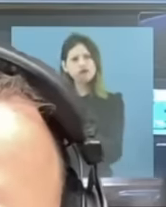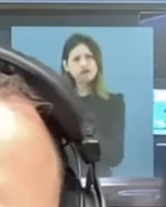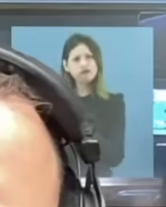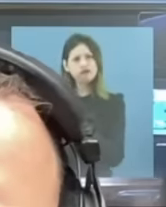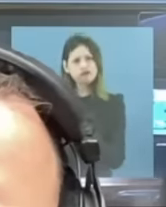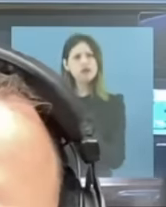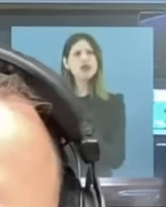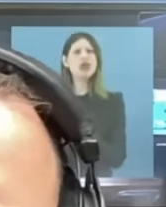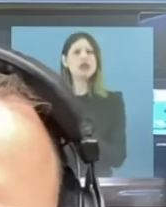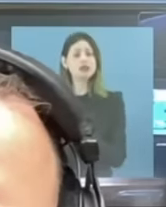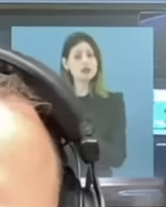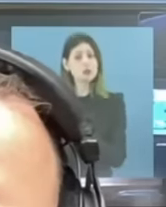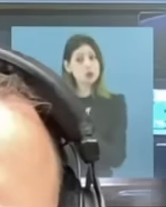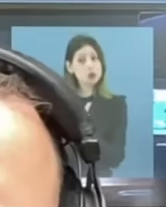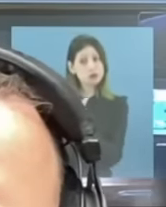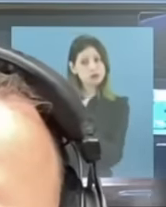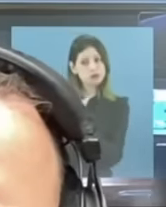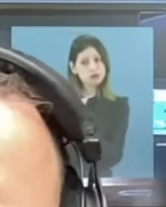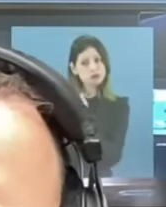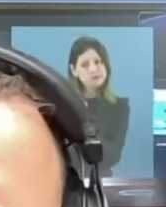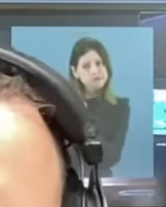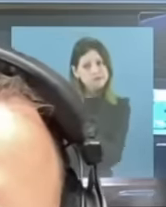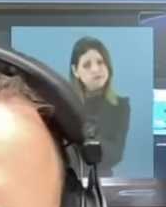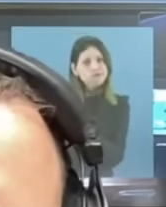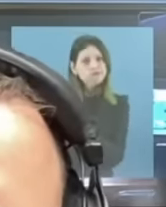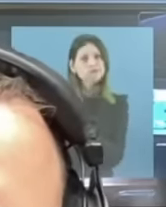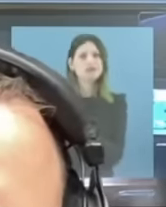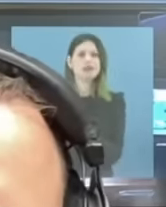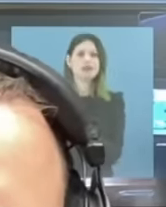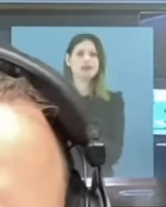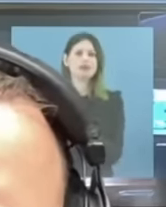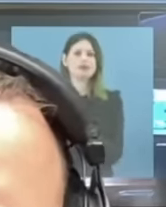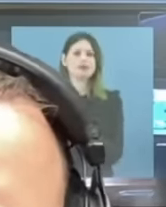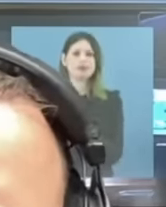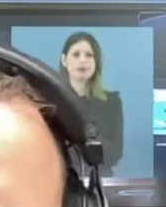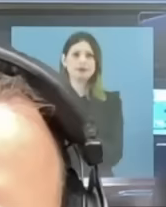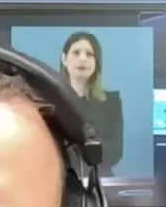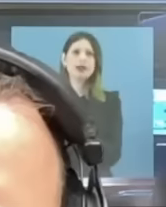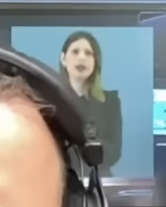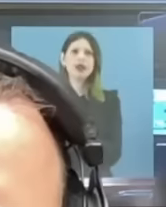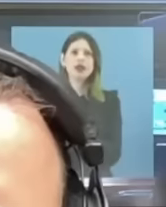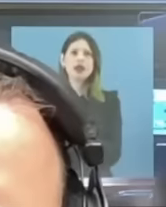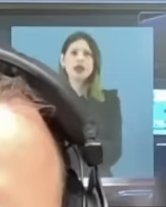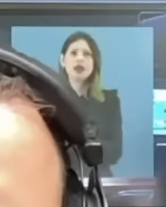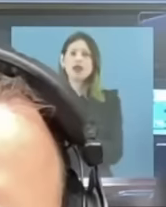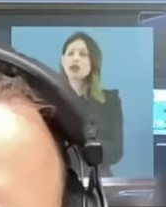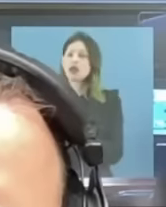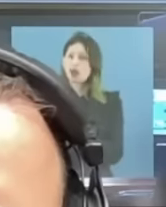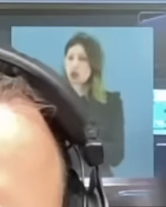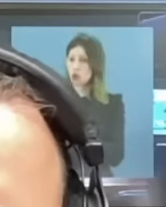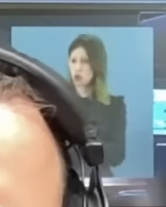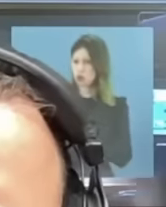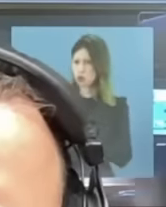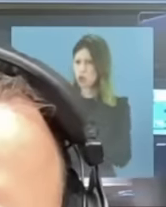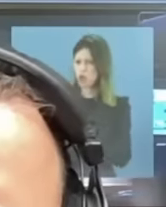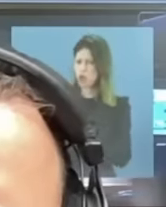inicialmente secretos, mas a sociedade protestou contra